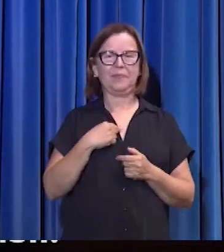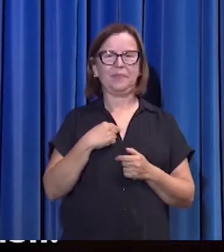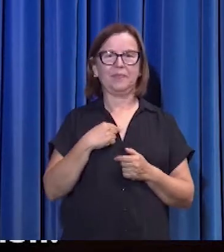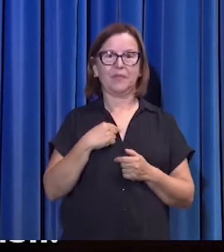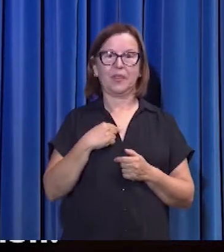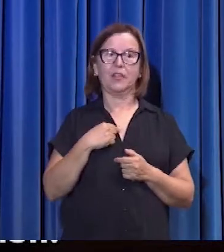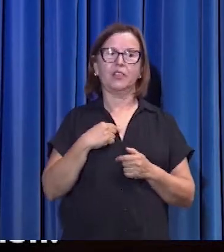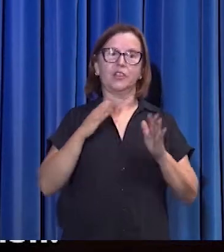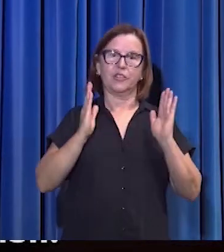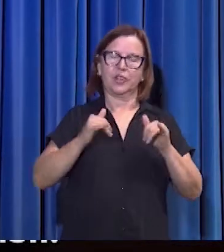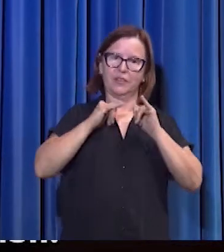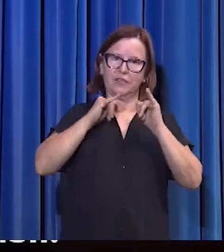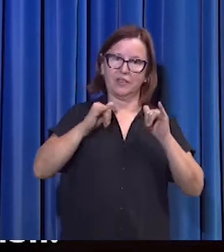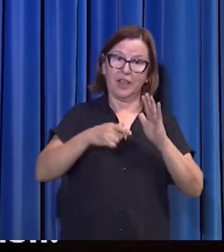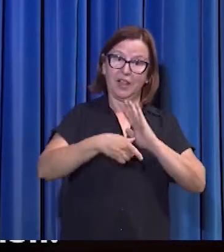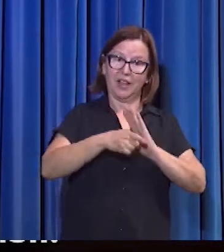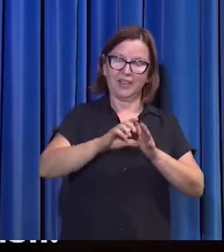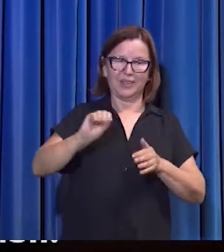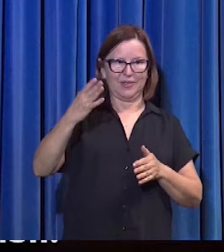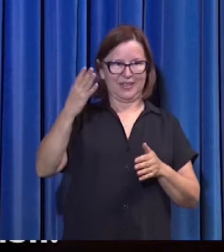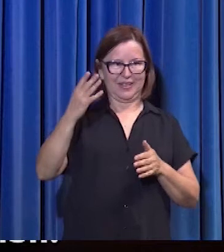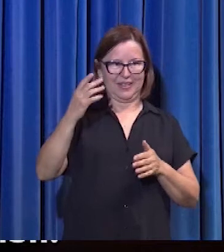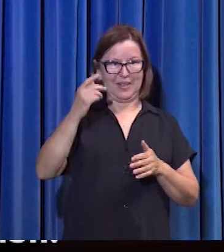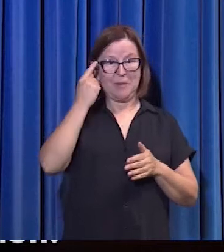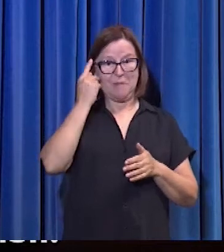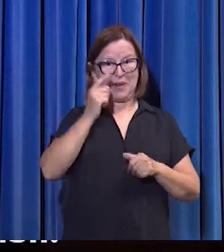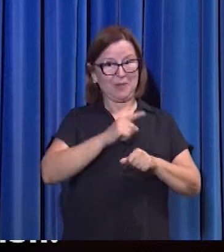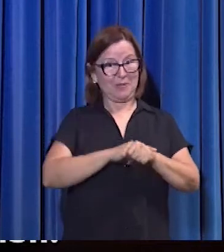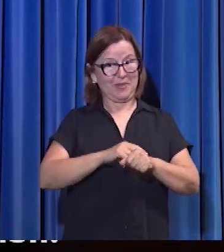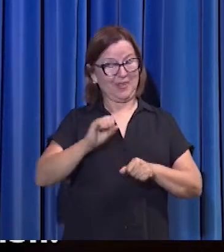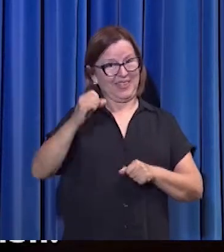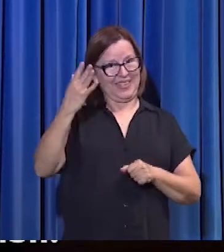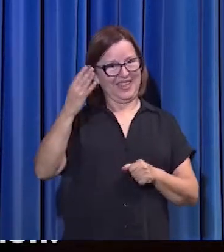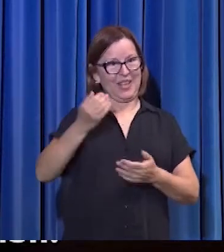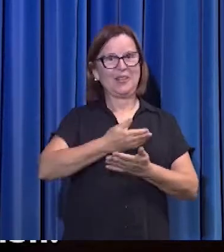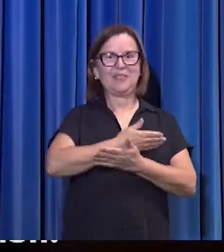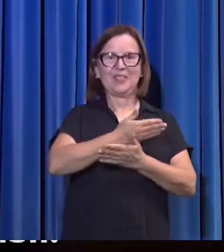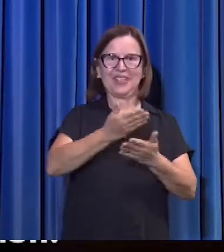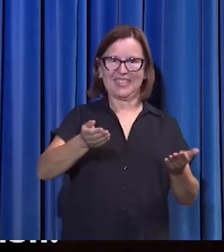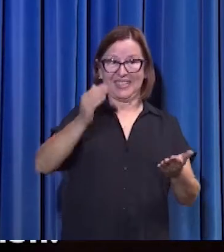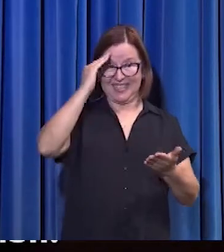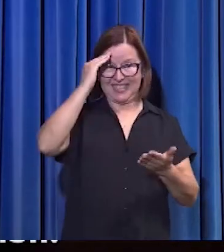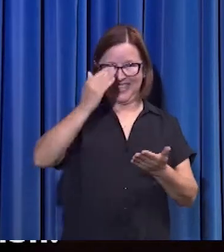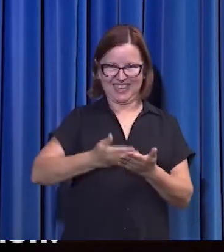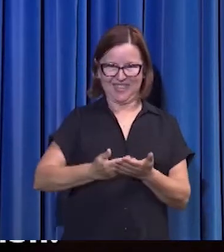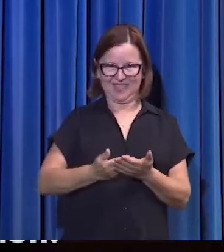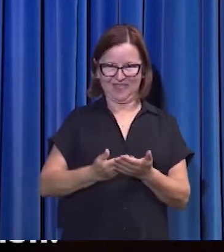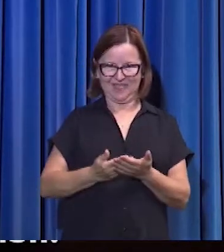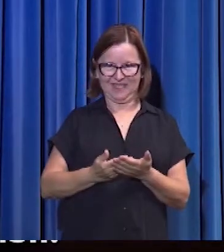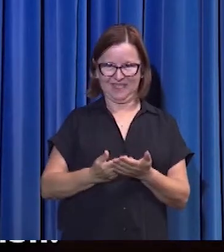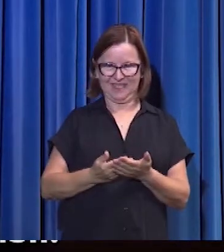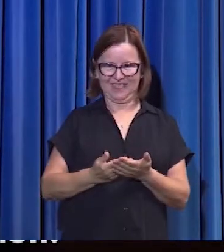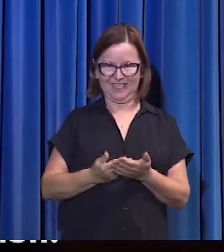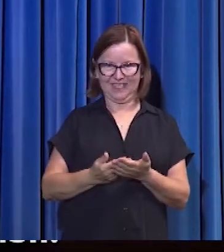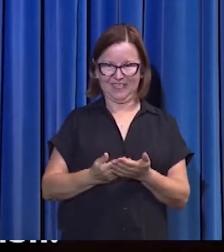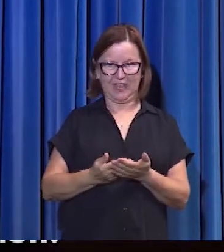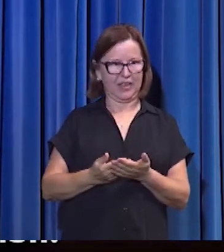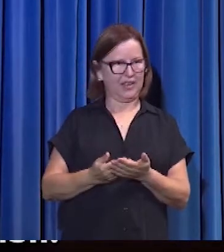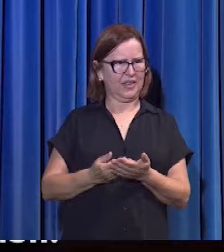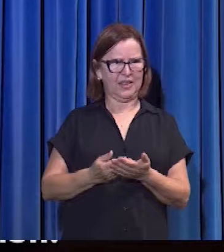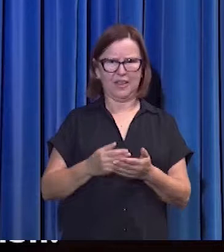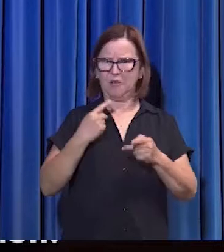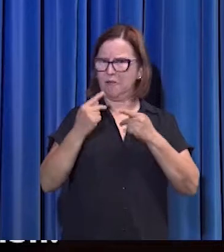que aconteça, para que quando acontecer, vós creiais. Já não falarei